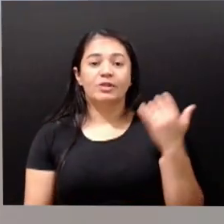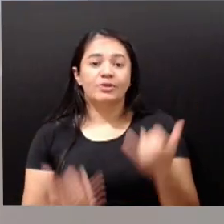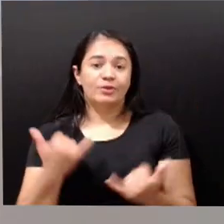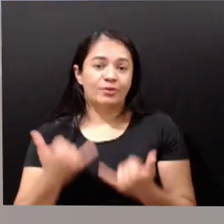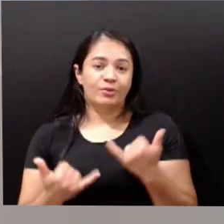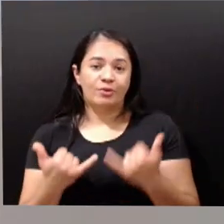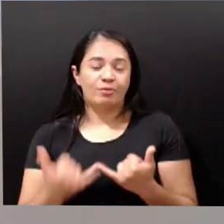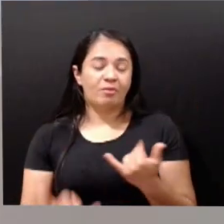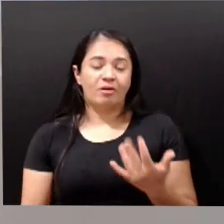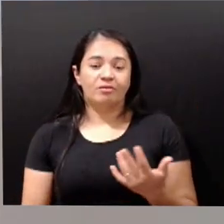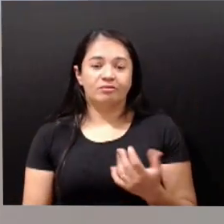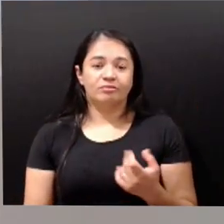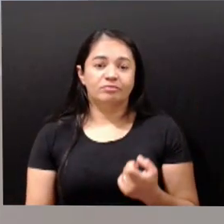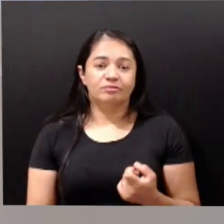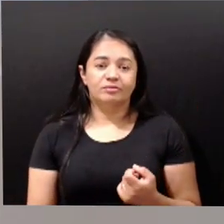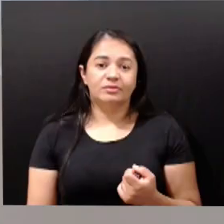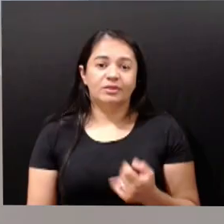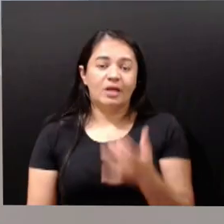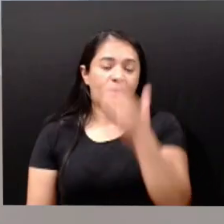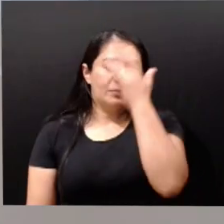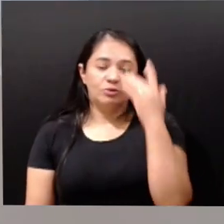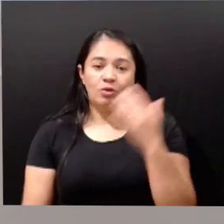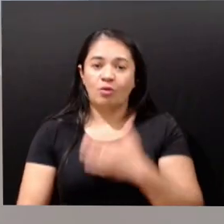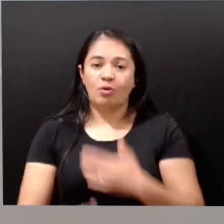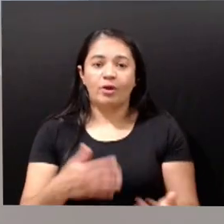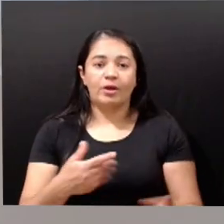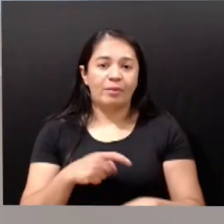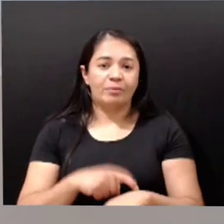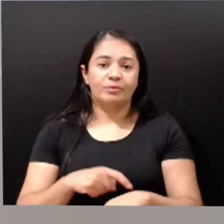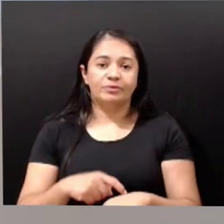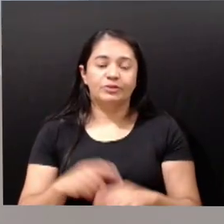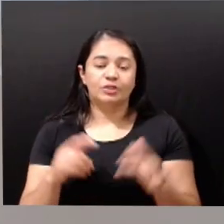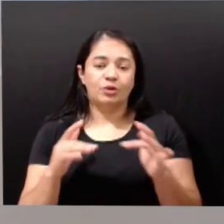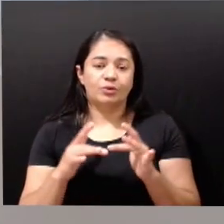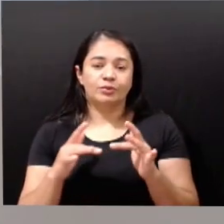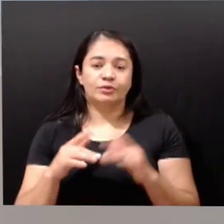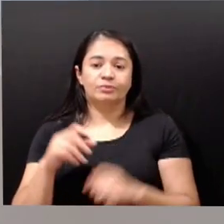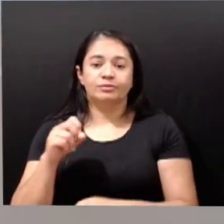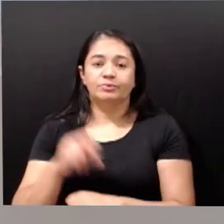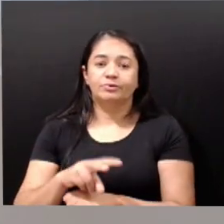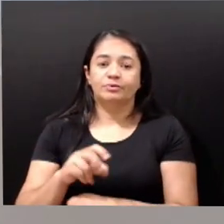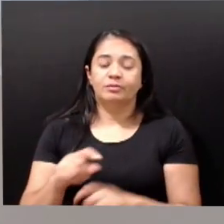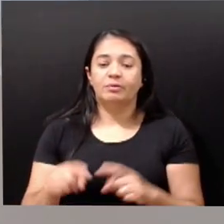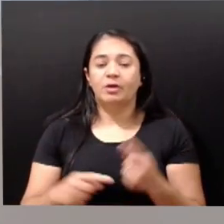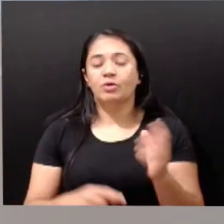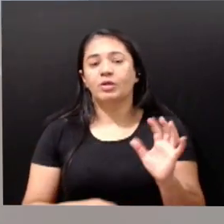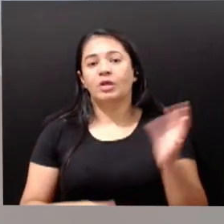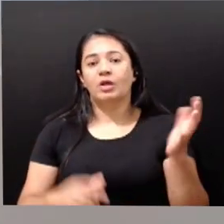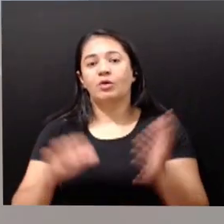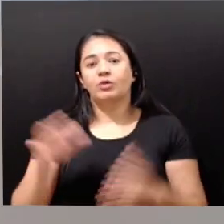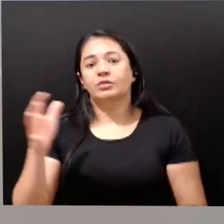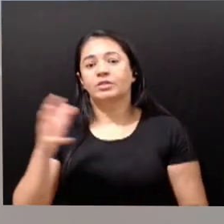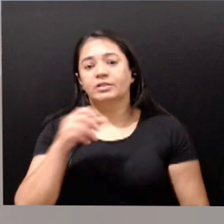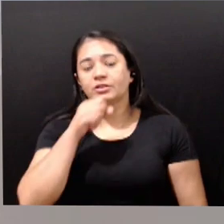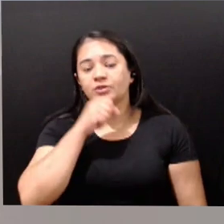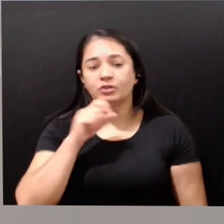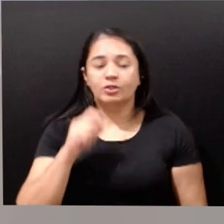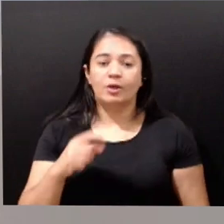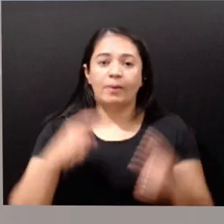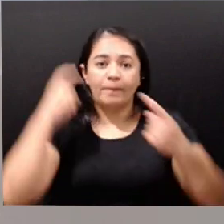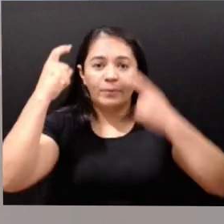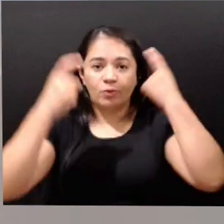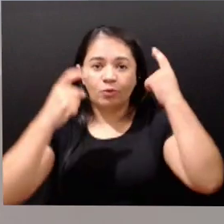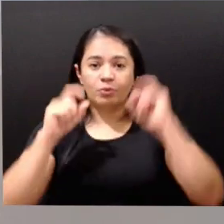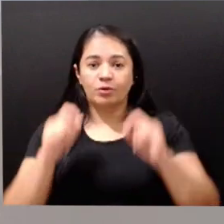muito comum. Então, quase sempre a pessoa, em algum momento da vida dela, vai ter tido contato com o vírus. Os casos que acontecem em idoso, o